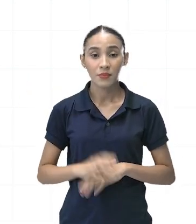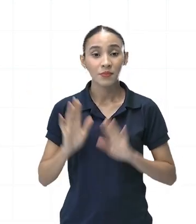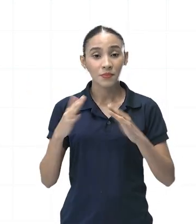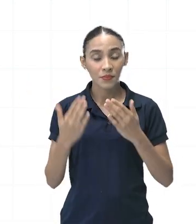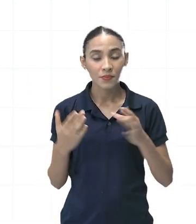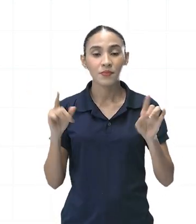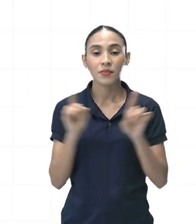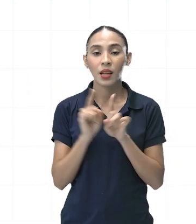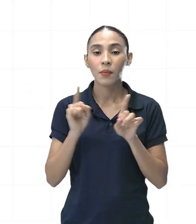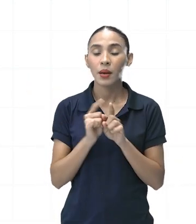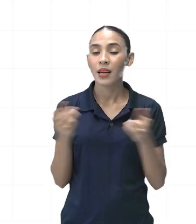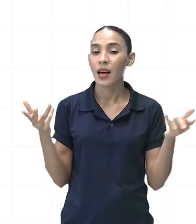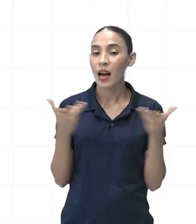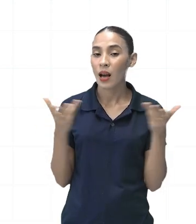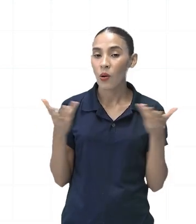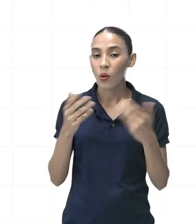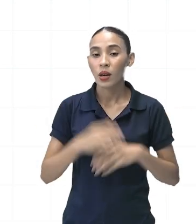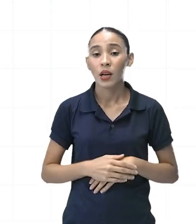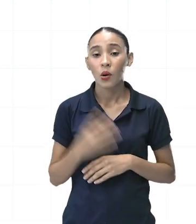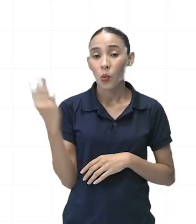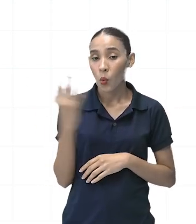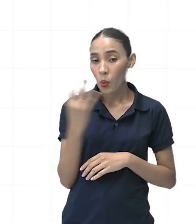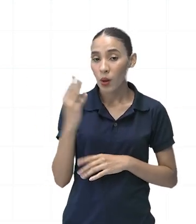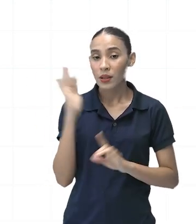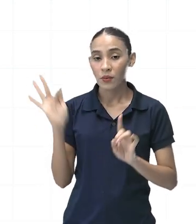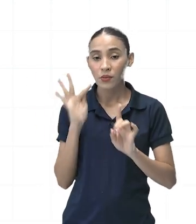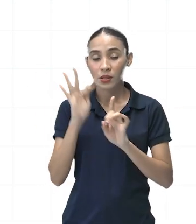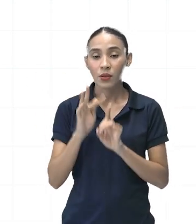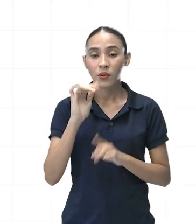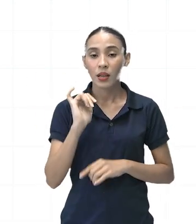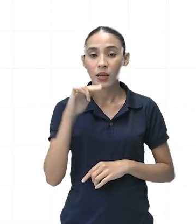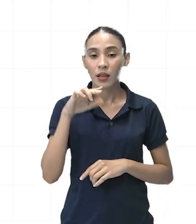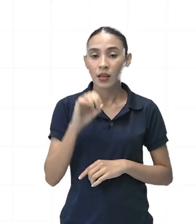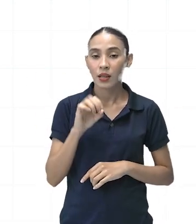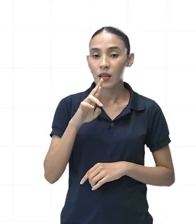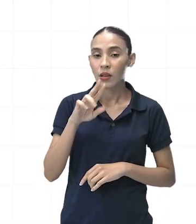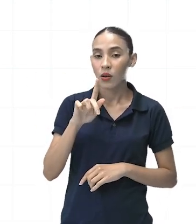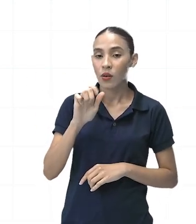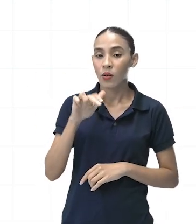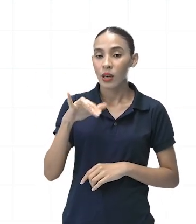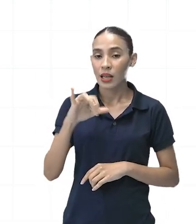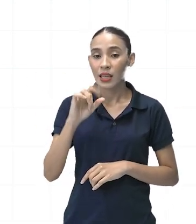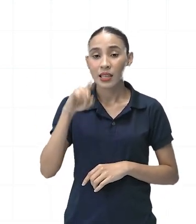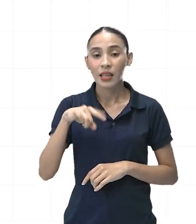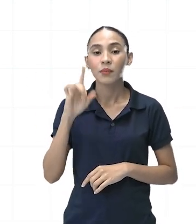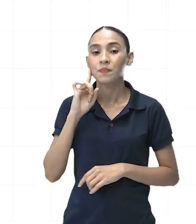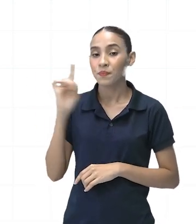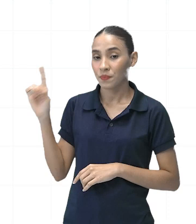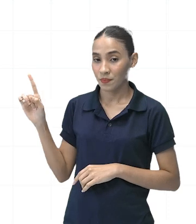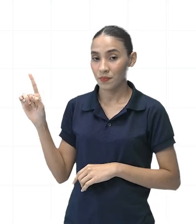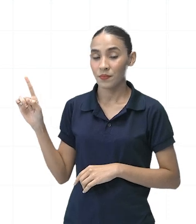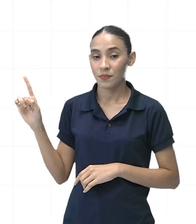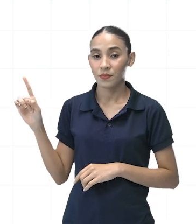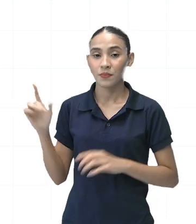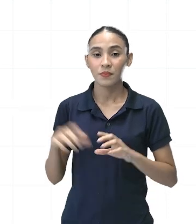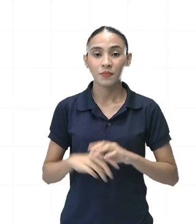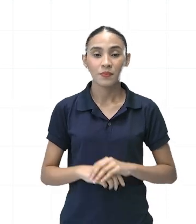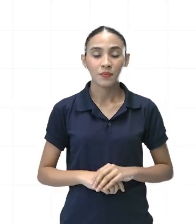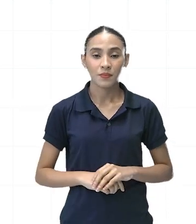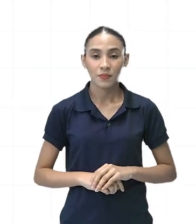NaHCO3. E, finalmente, nós vamos chegar na quarta função inorgânica, que é os óxidos.